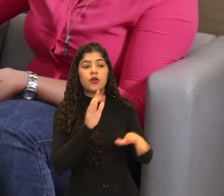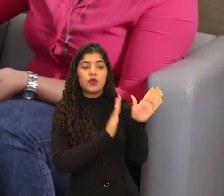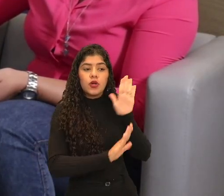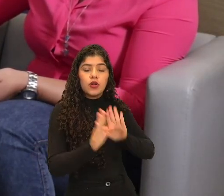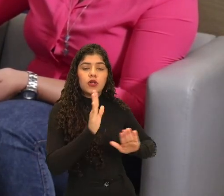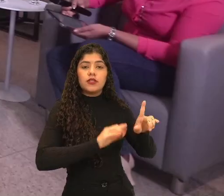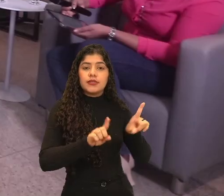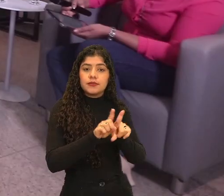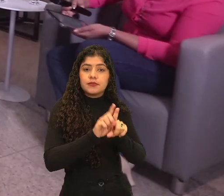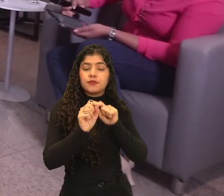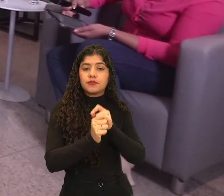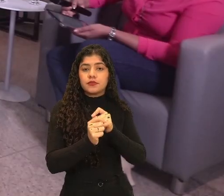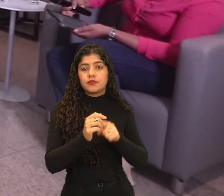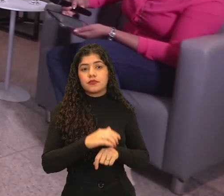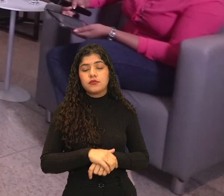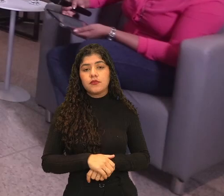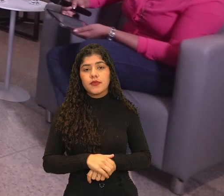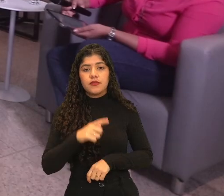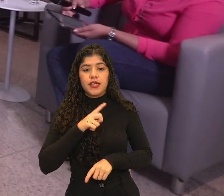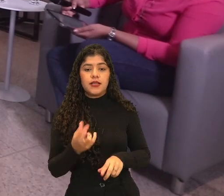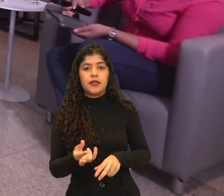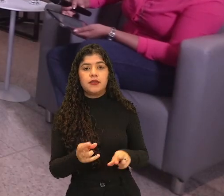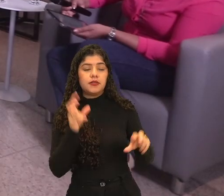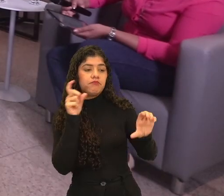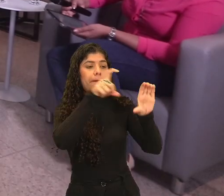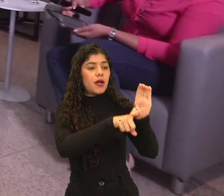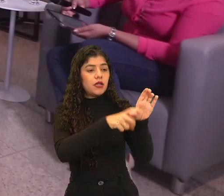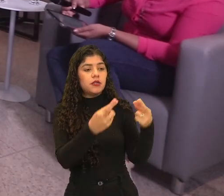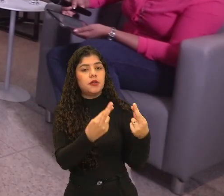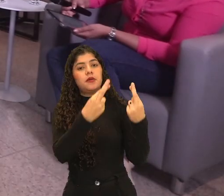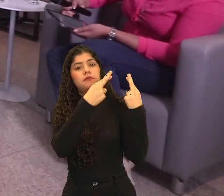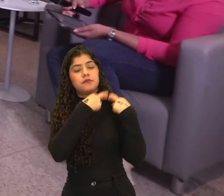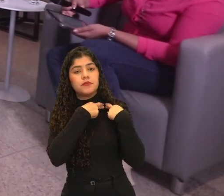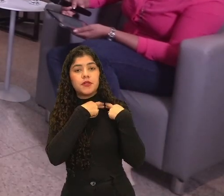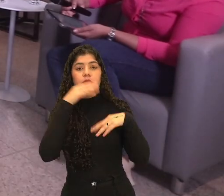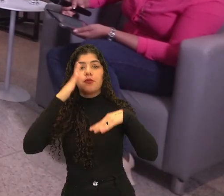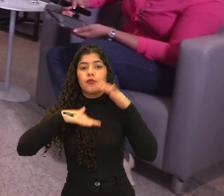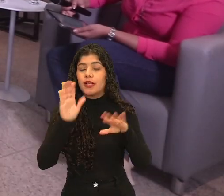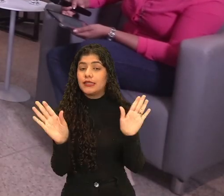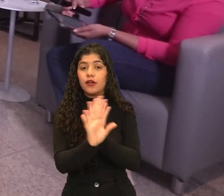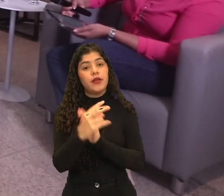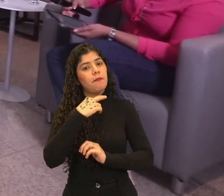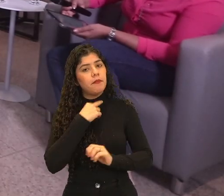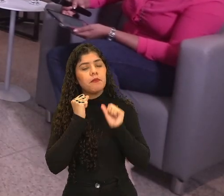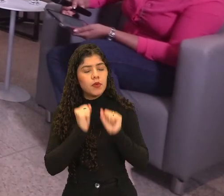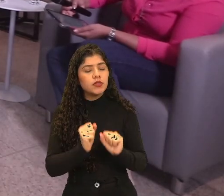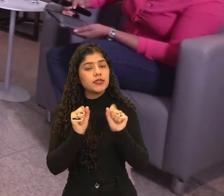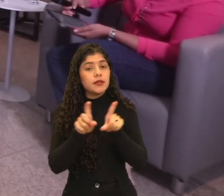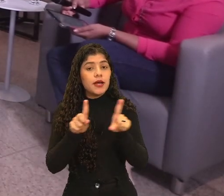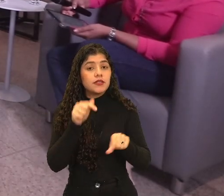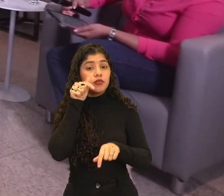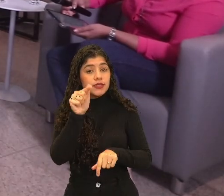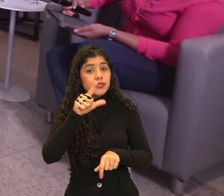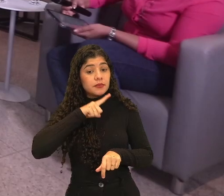o que fazer, não só depender do profissional, porque o profissional ele pode, em casa você faça isso, tipo como se fosse a lição de casa. Você